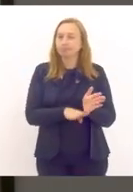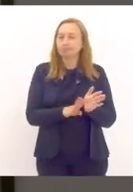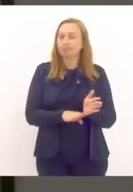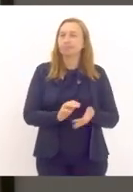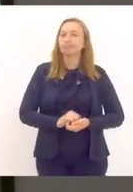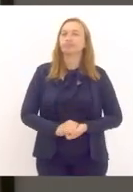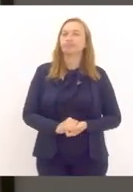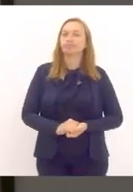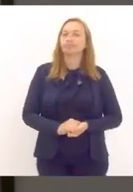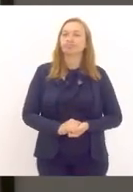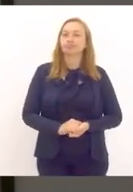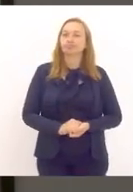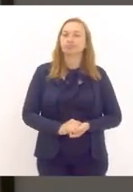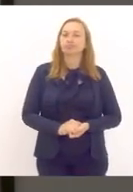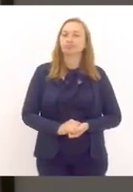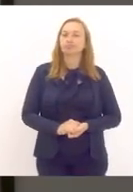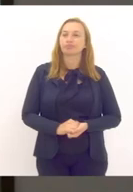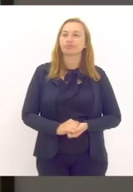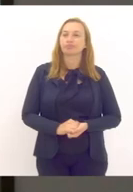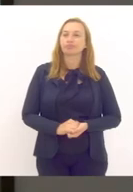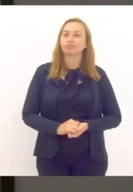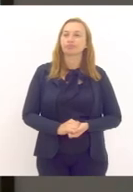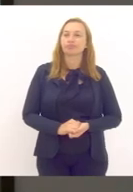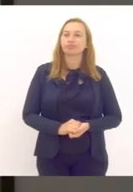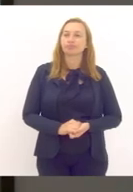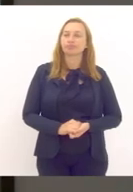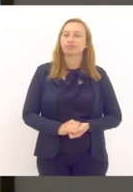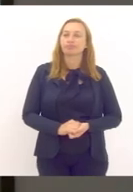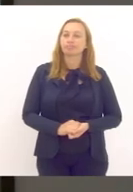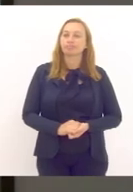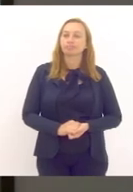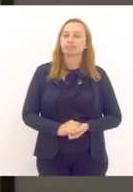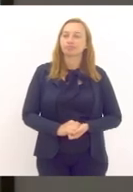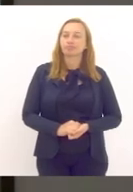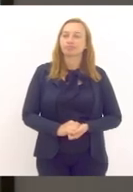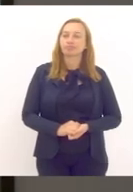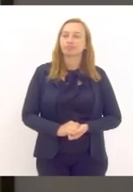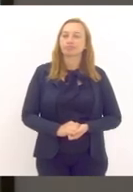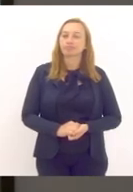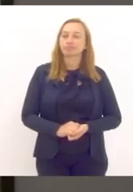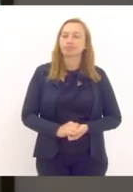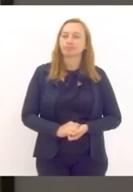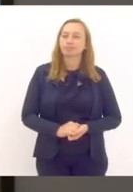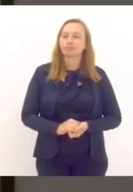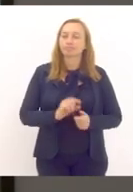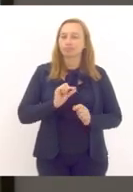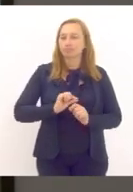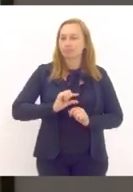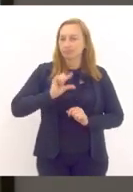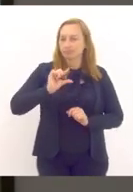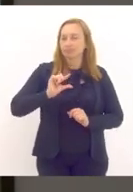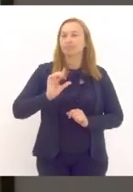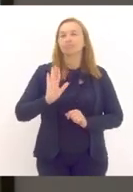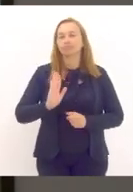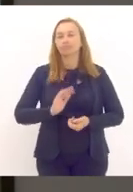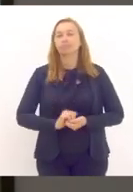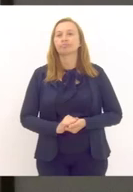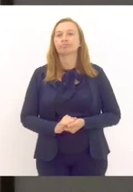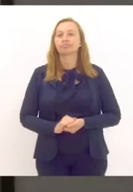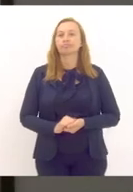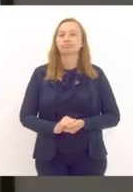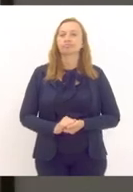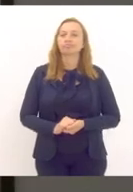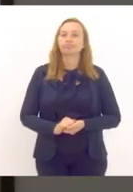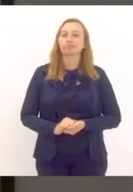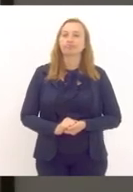da despesa, basicamente olhando despesa de pessoal, ela aumenta significativamente, aquele